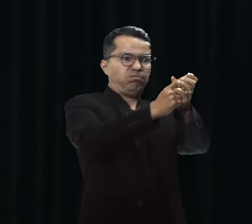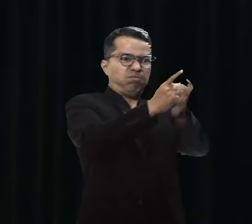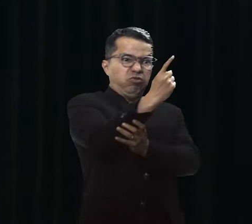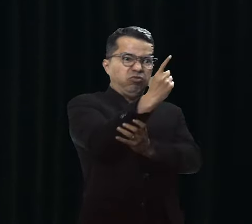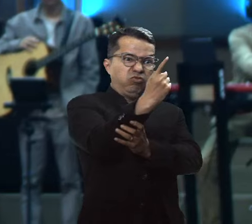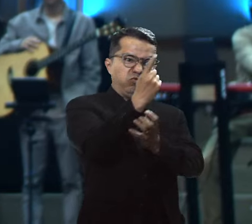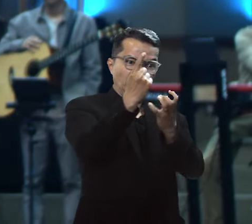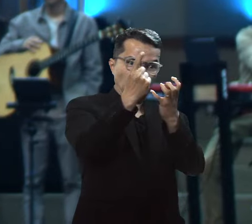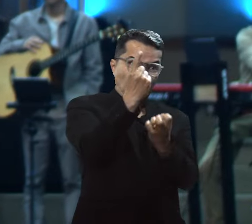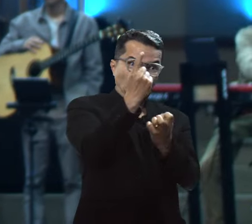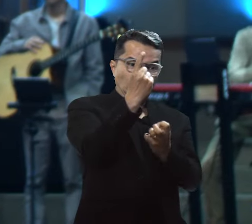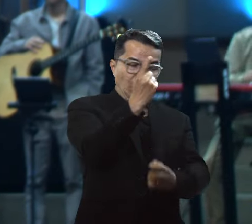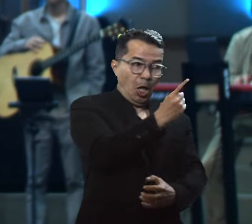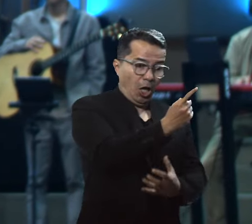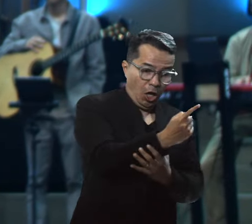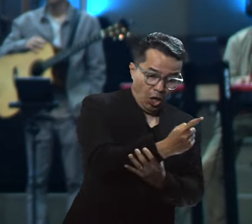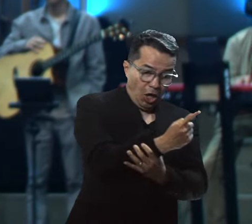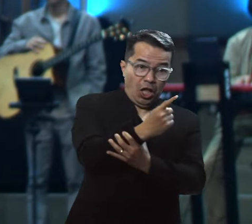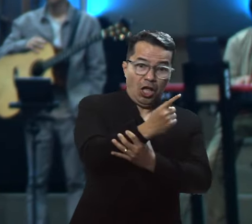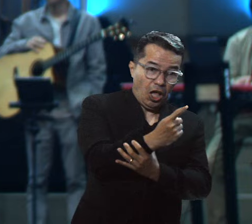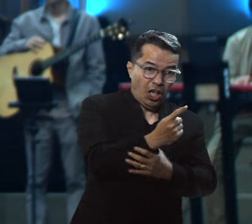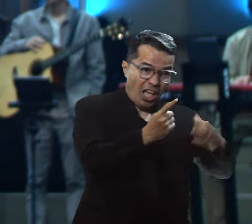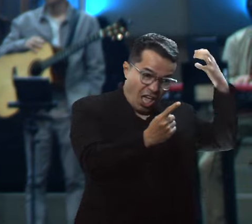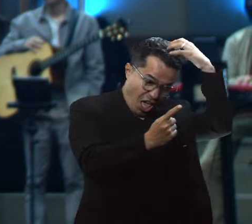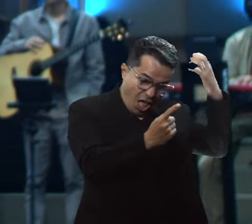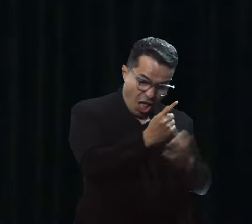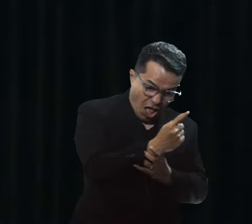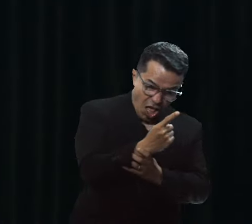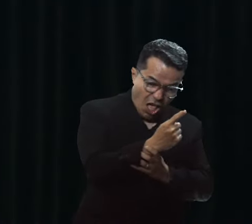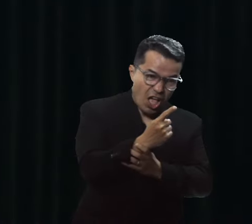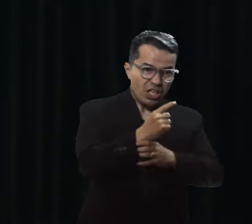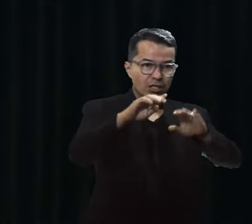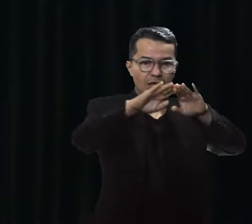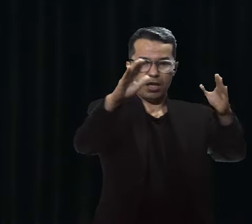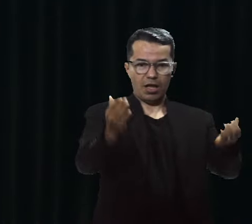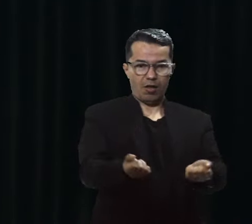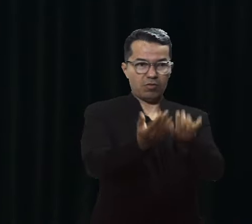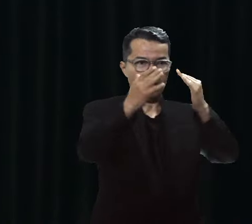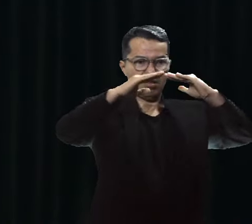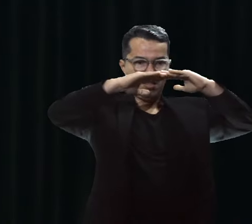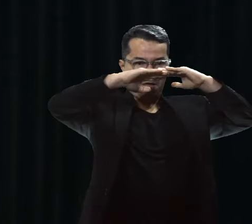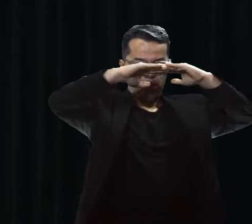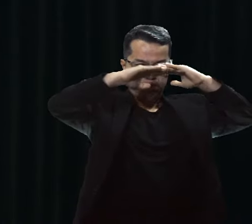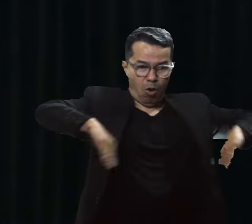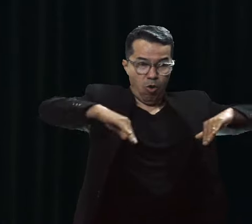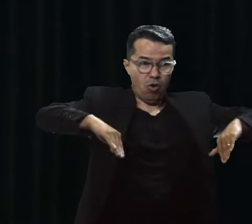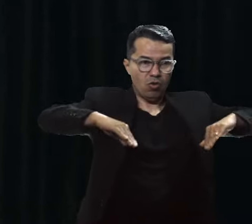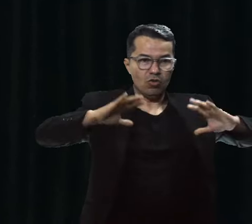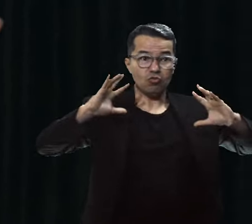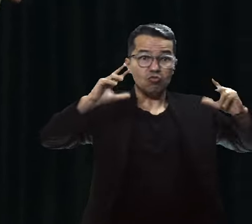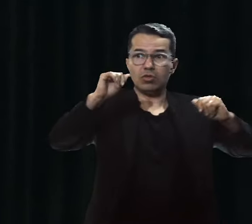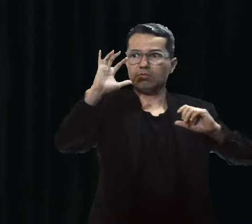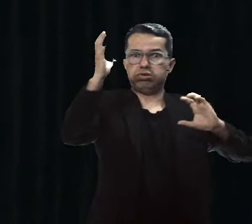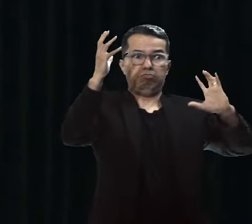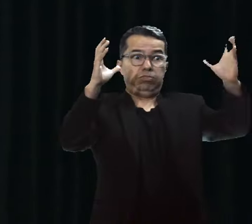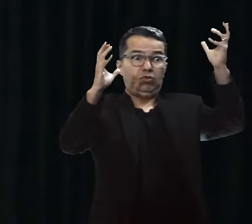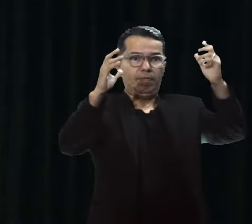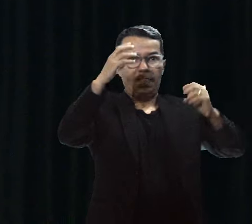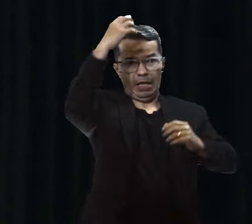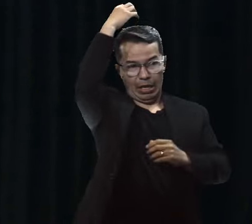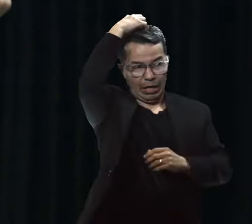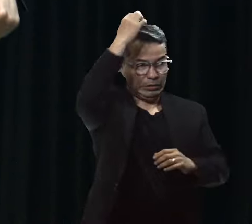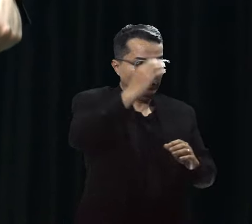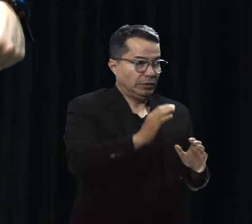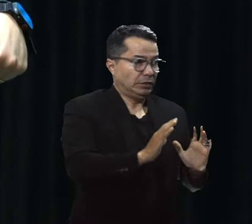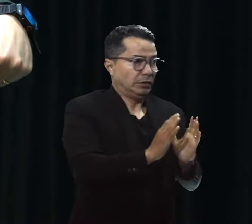presa, paralisada. O altar racha. Tudo que Deus falou aconteceu. O rei fala para ele: vem